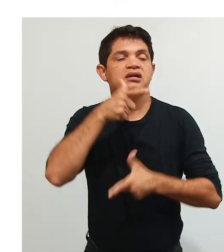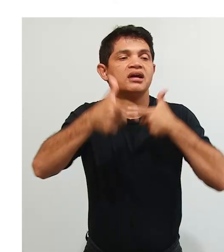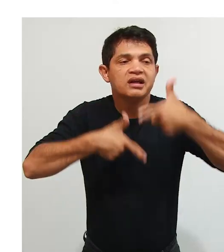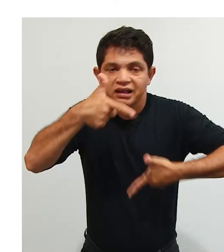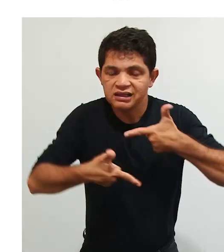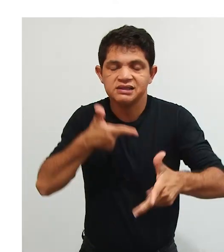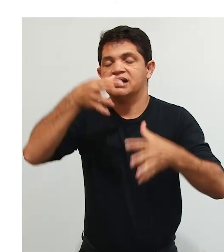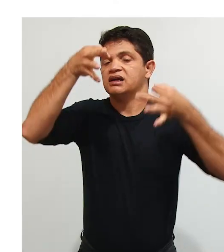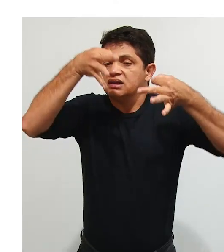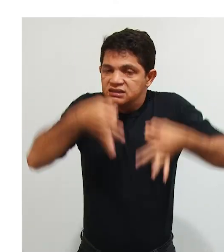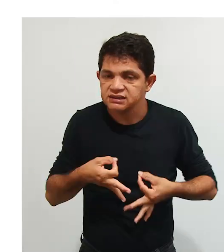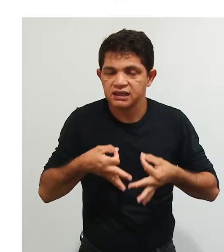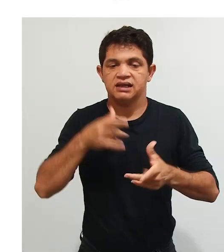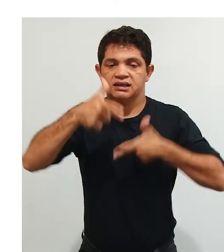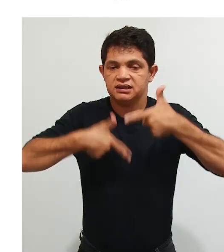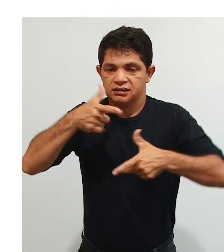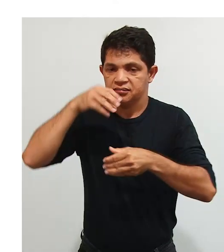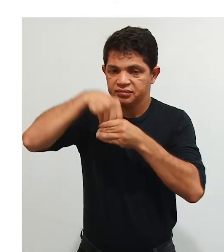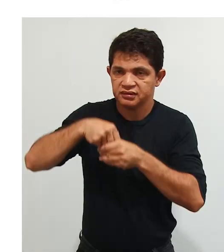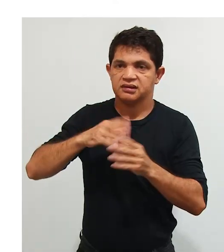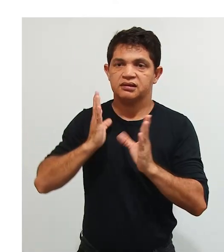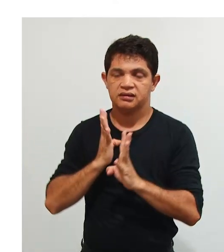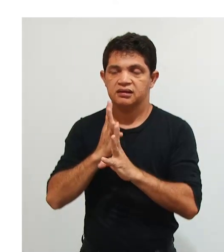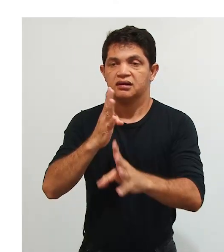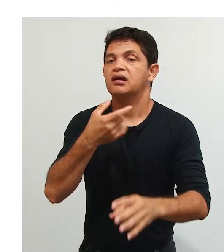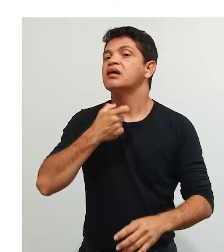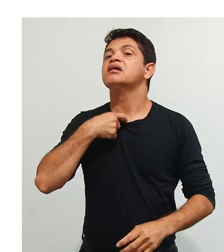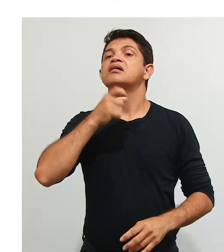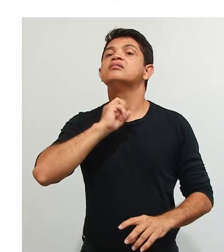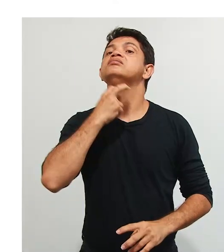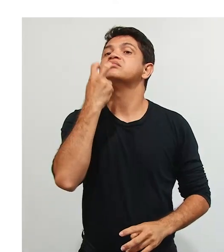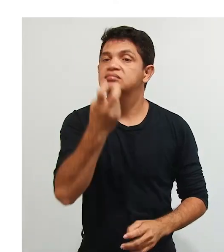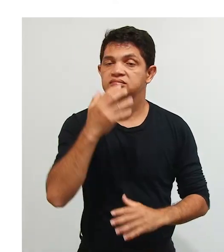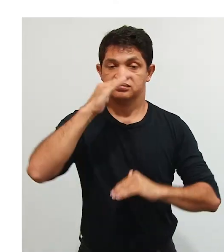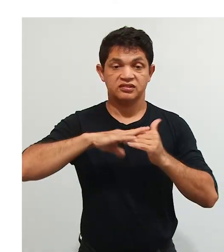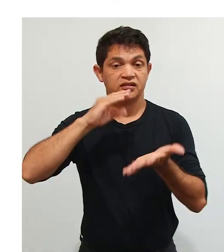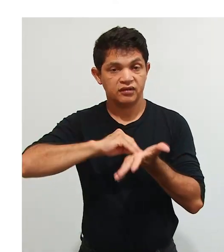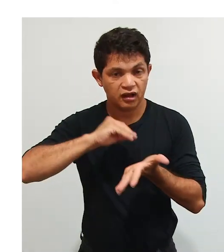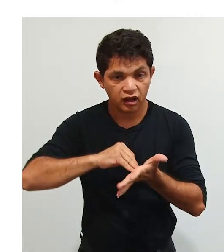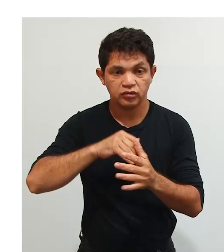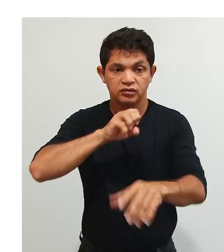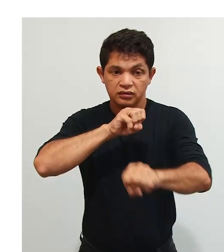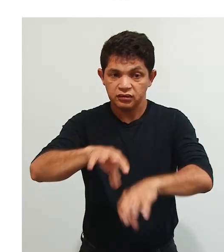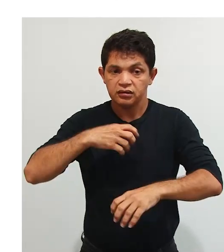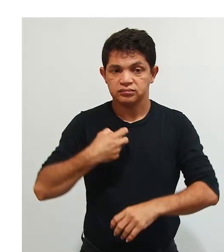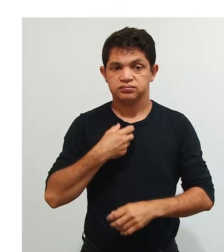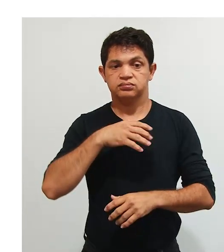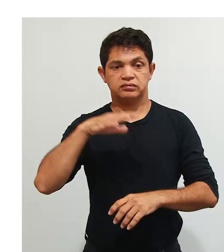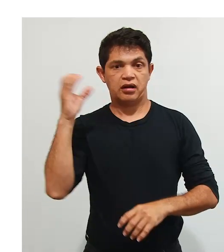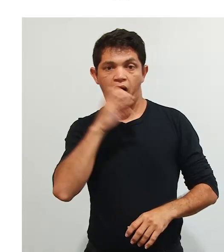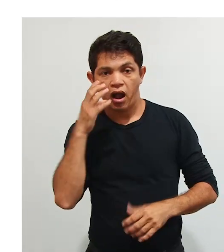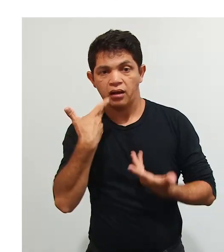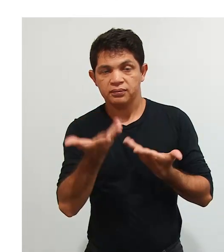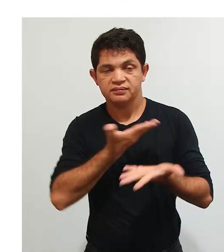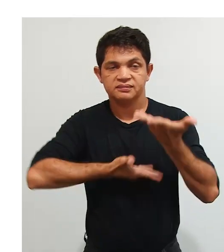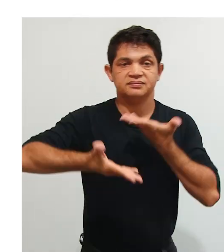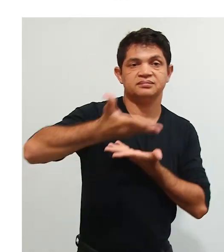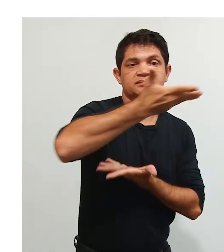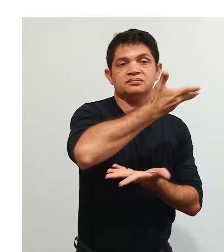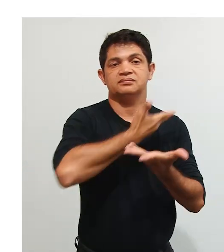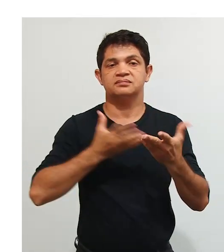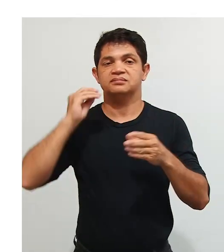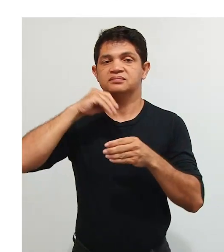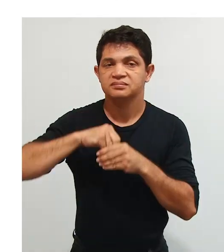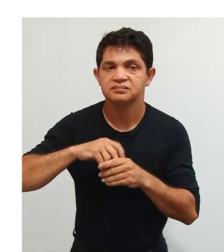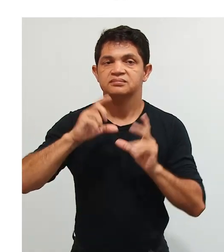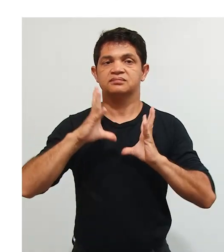não verbal, com o meu tom de voz e minhas palavras, né? Então, se eu disser que eu tô muito feliz de estar